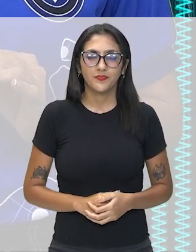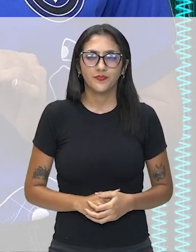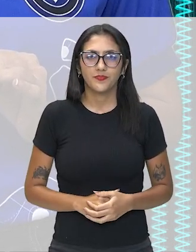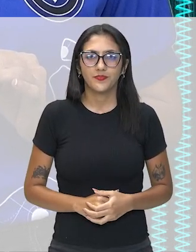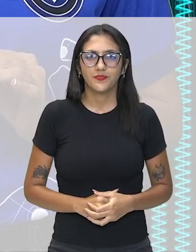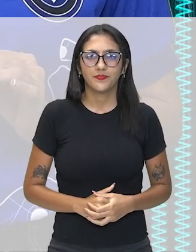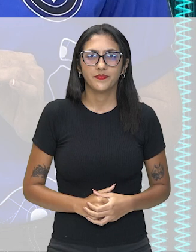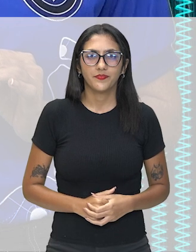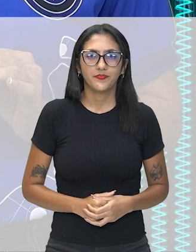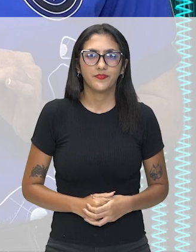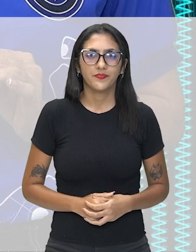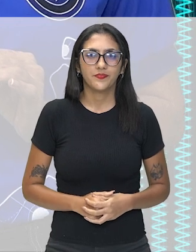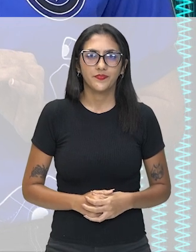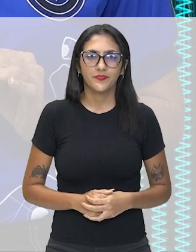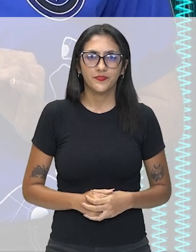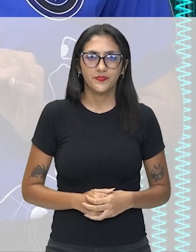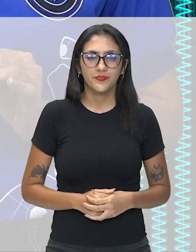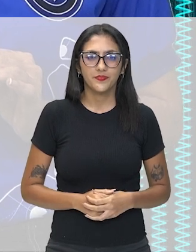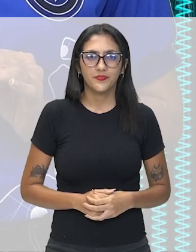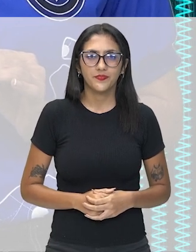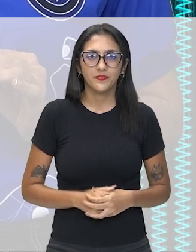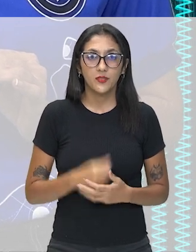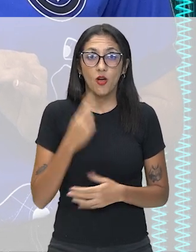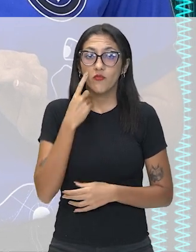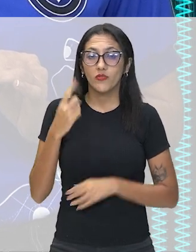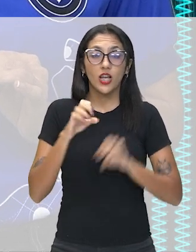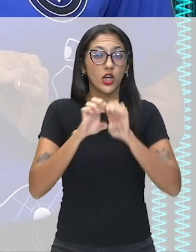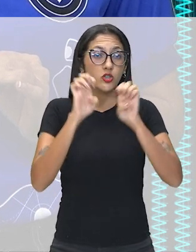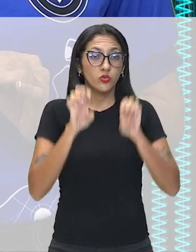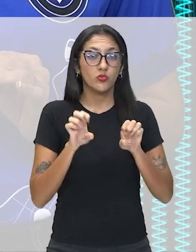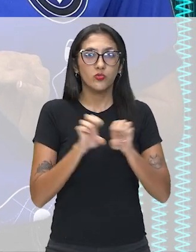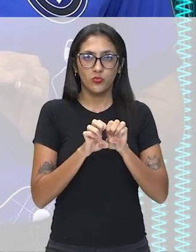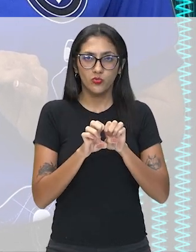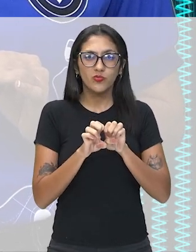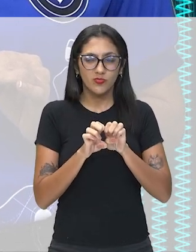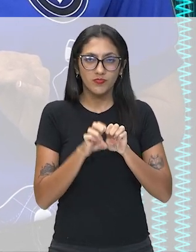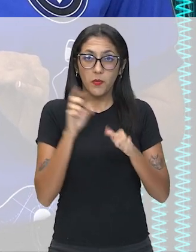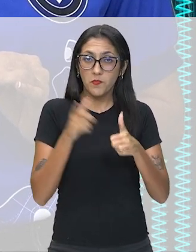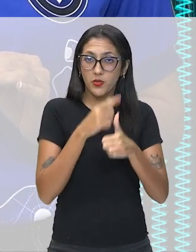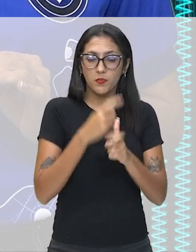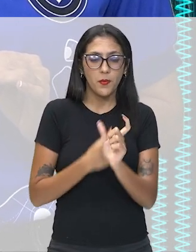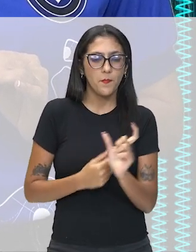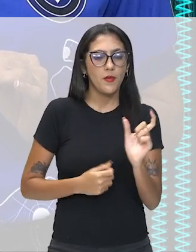the piano? Can, olha só, a pergunta começa com can lá, né?